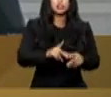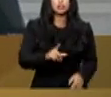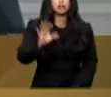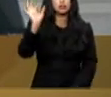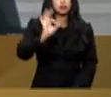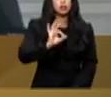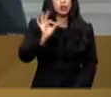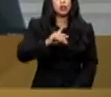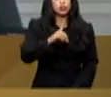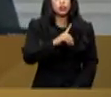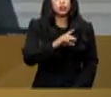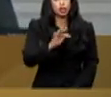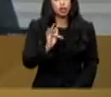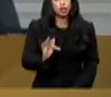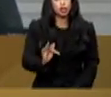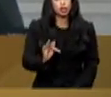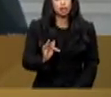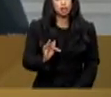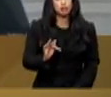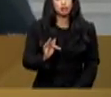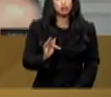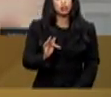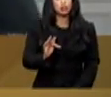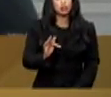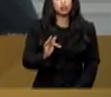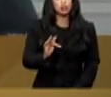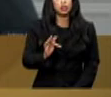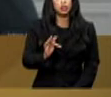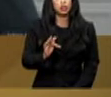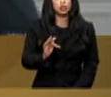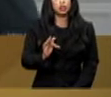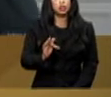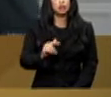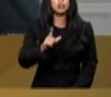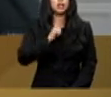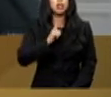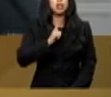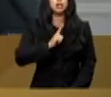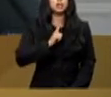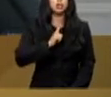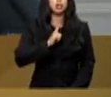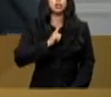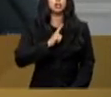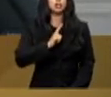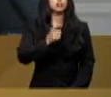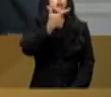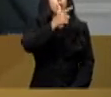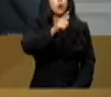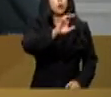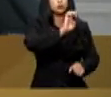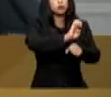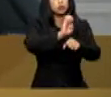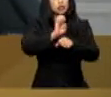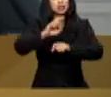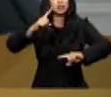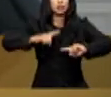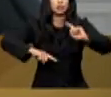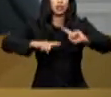pelo Distrito Federal, olha, recorrido, em operações envolvendo circulação interestadual de